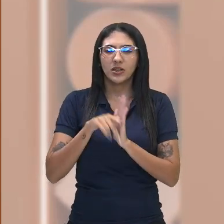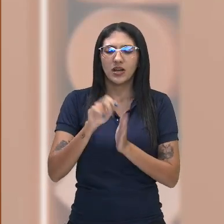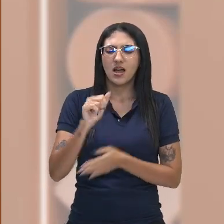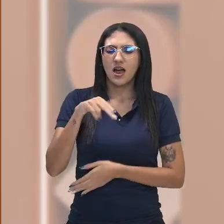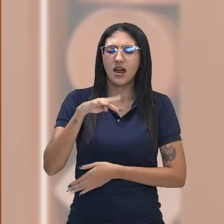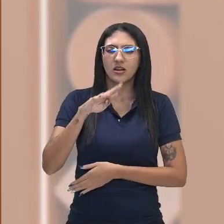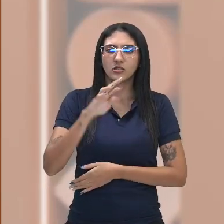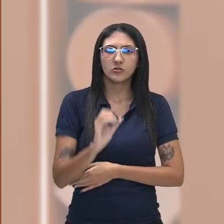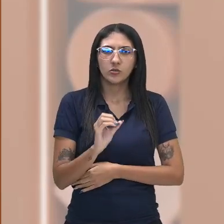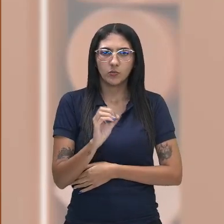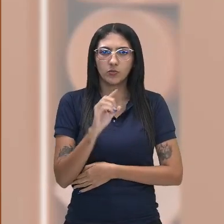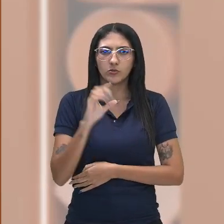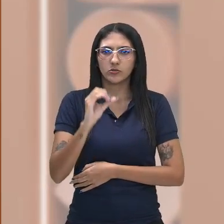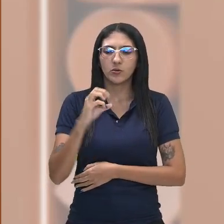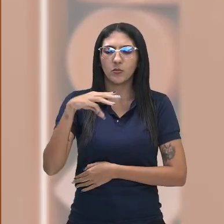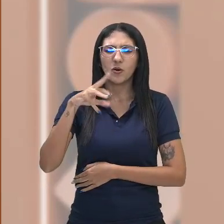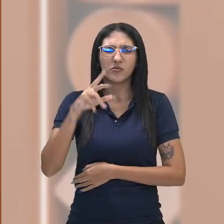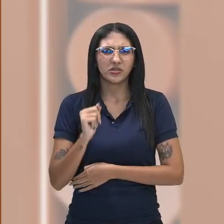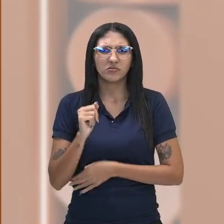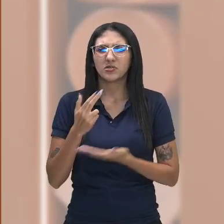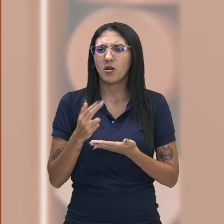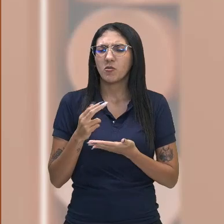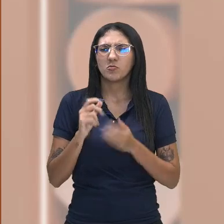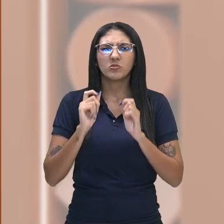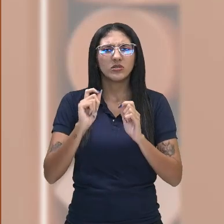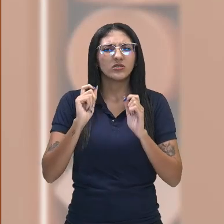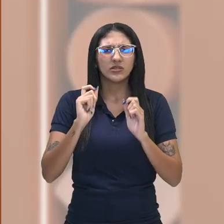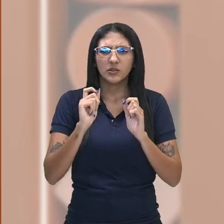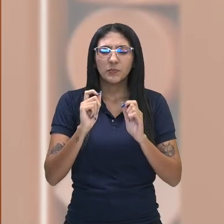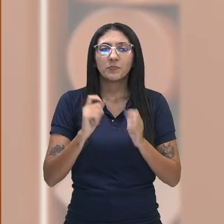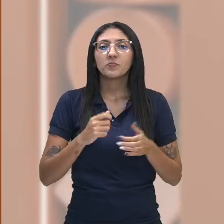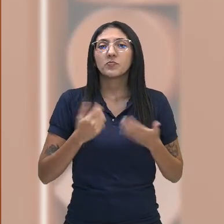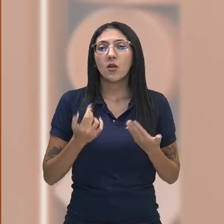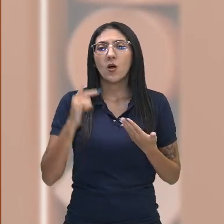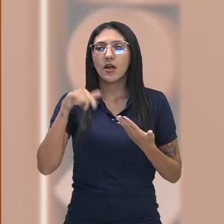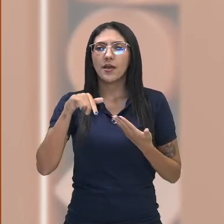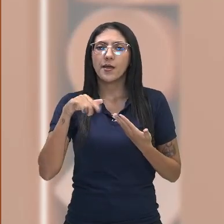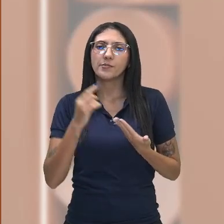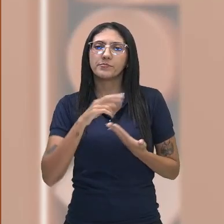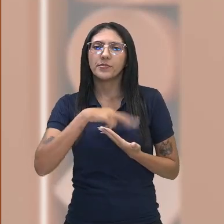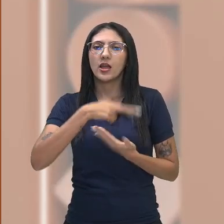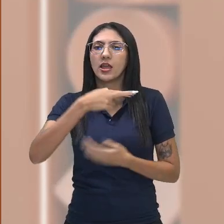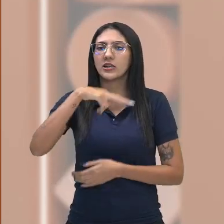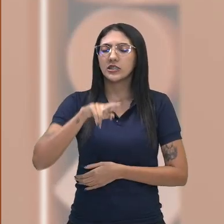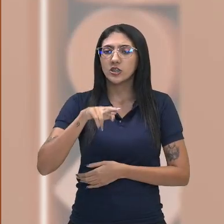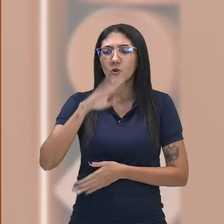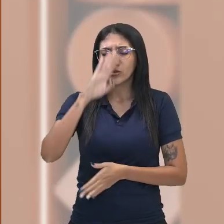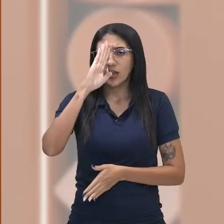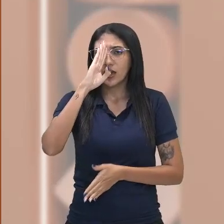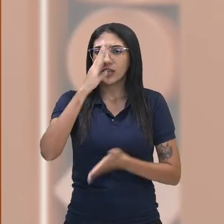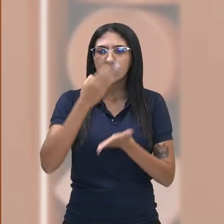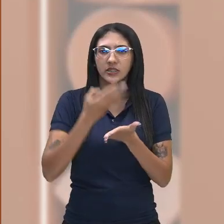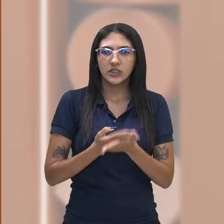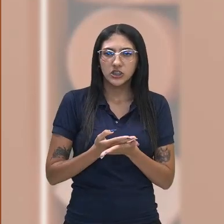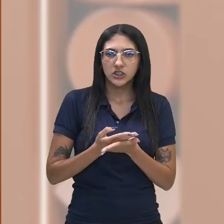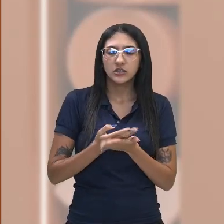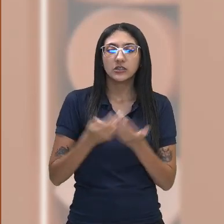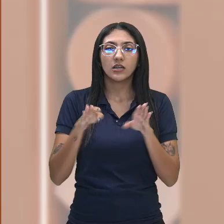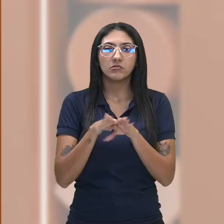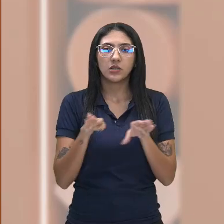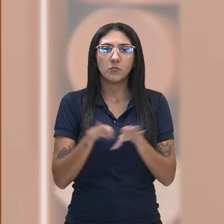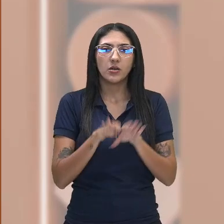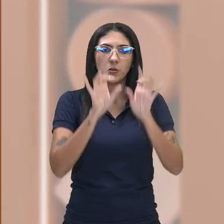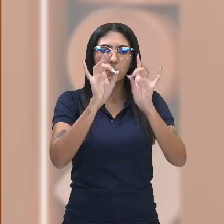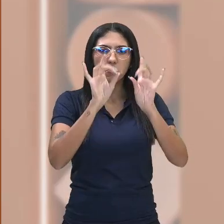antropozoomórficas e politeístas, ou seja, aquela religião que acredita na existência e cultuação